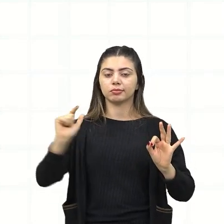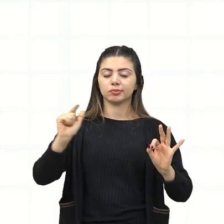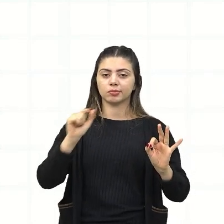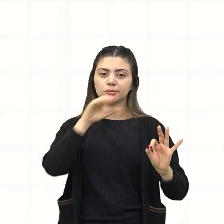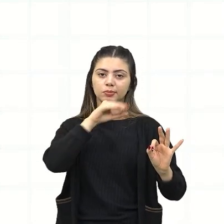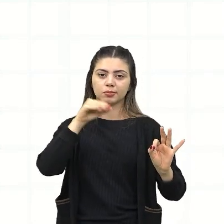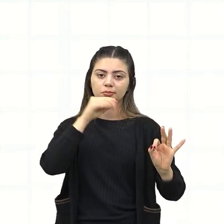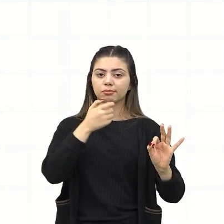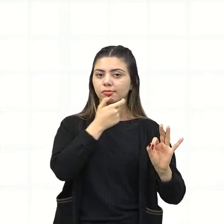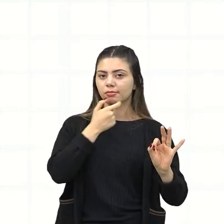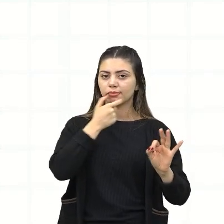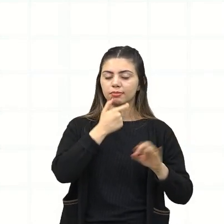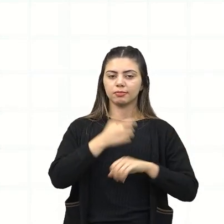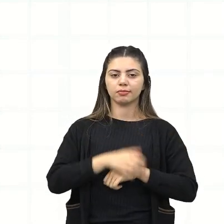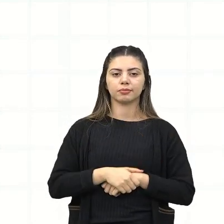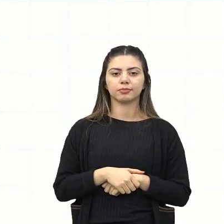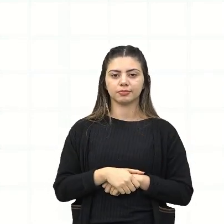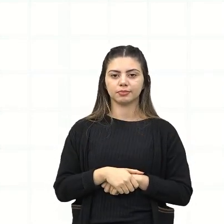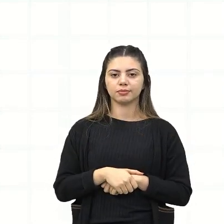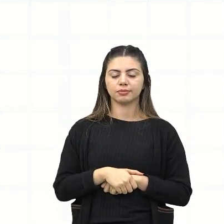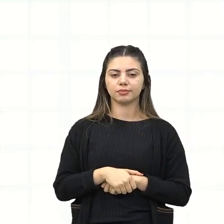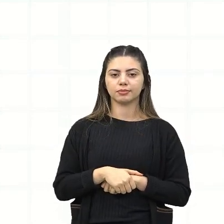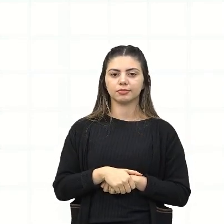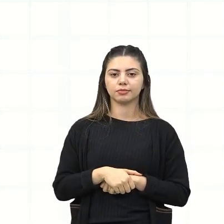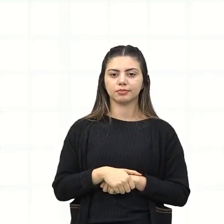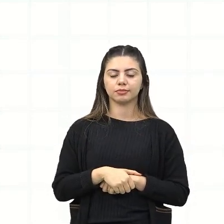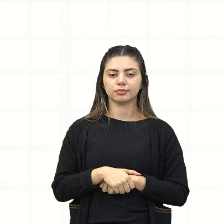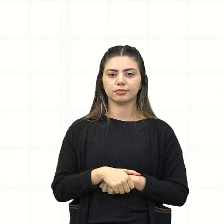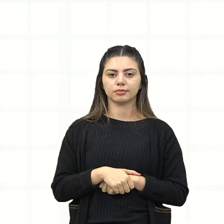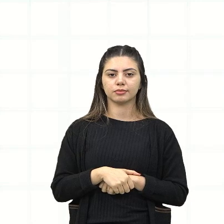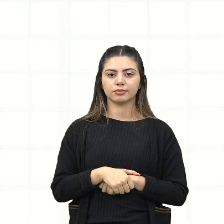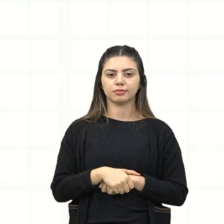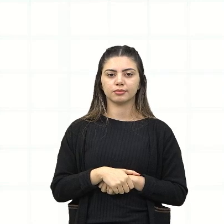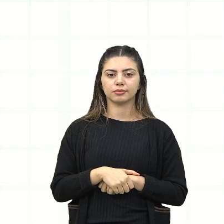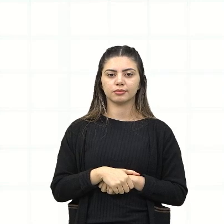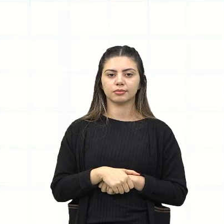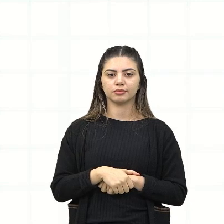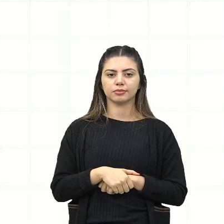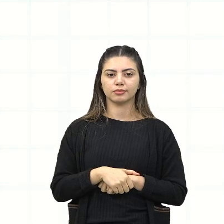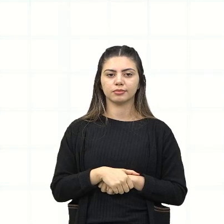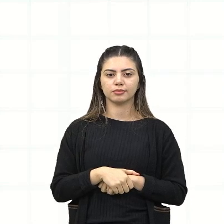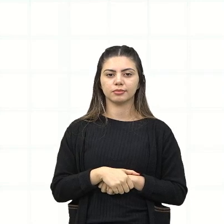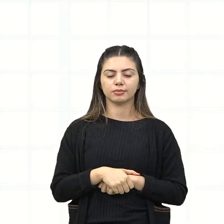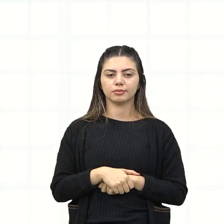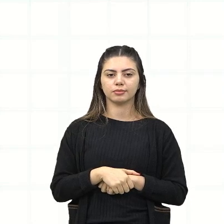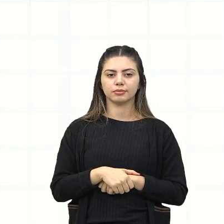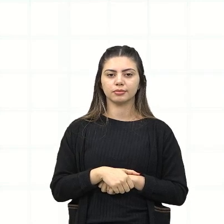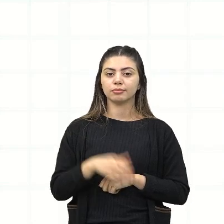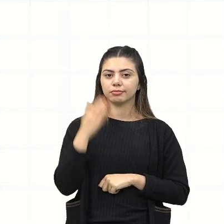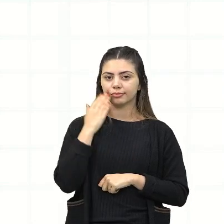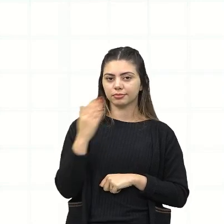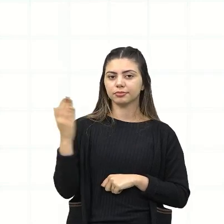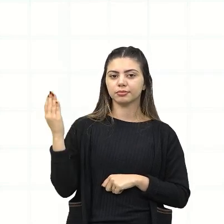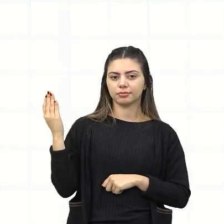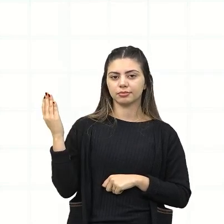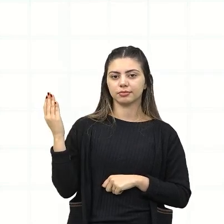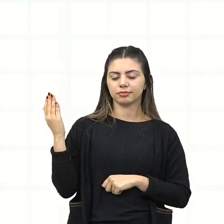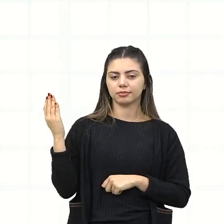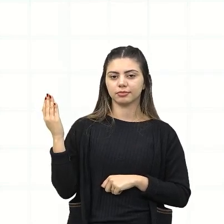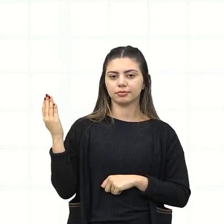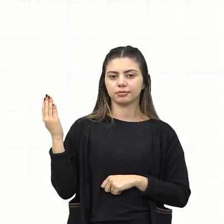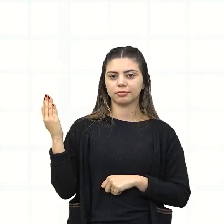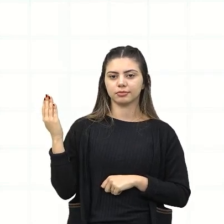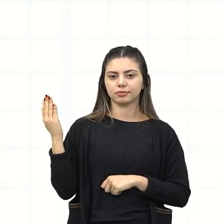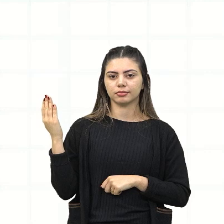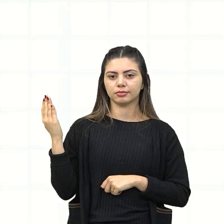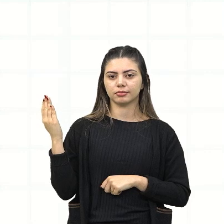Smart homes will be equipped with AI assistants. Smart homes will be